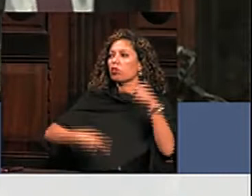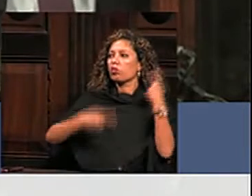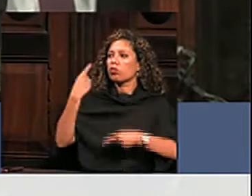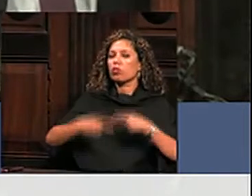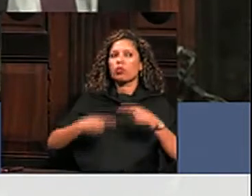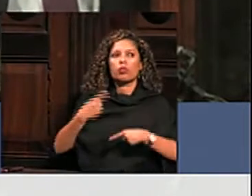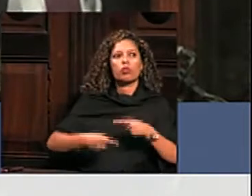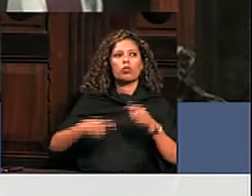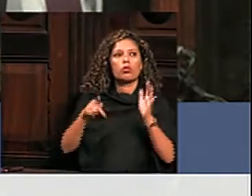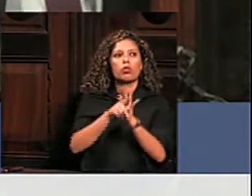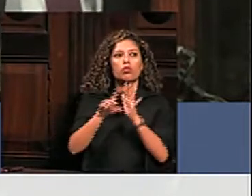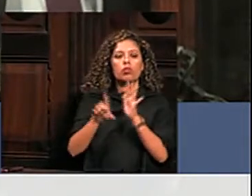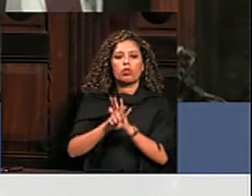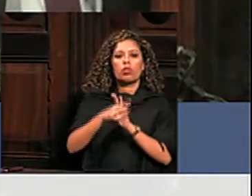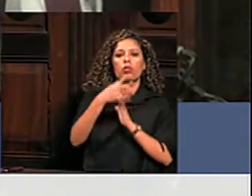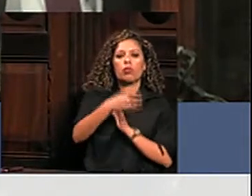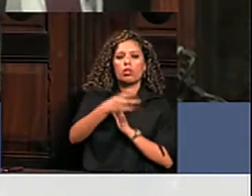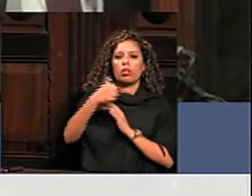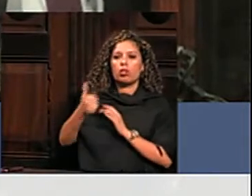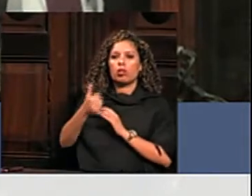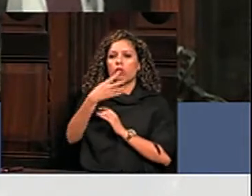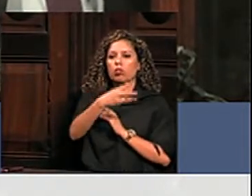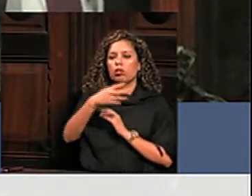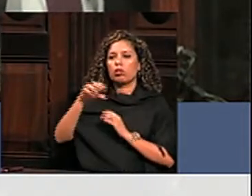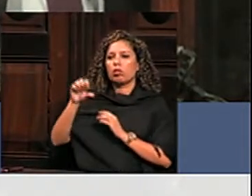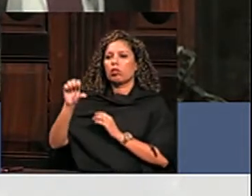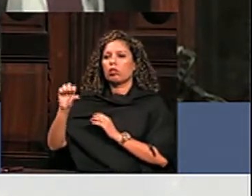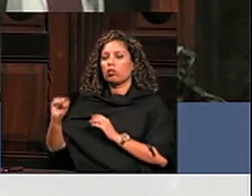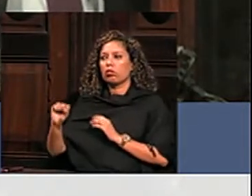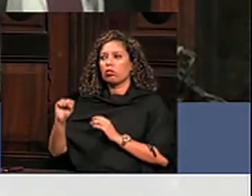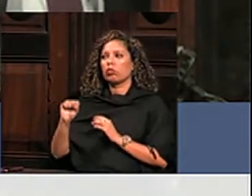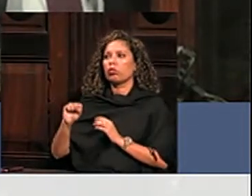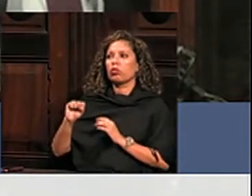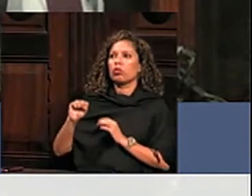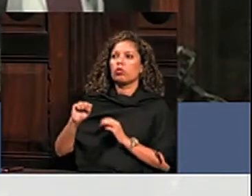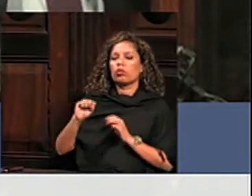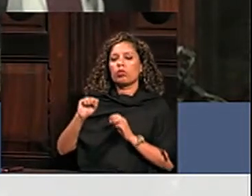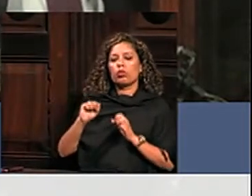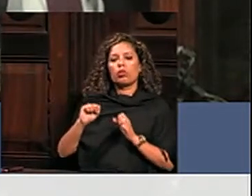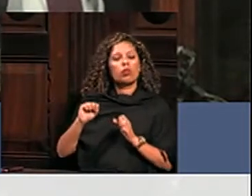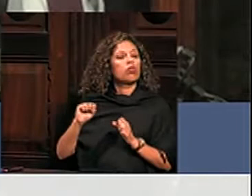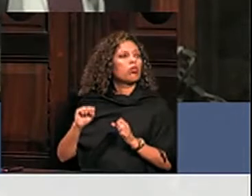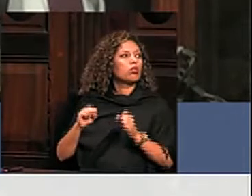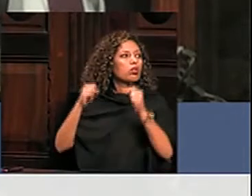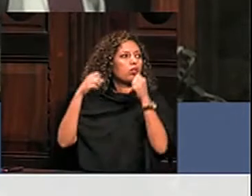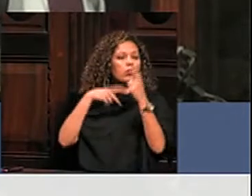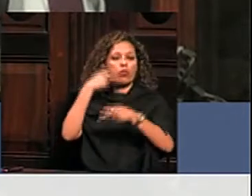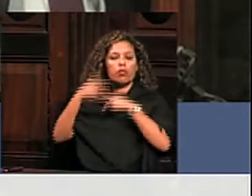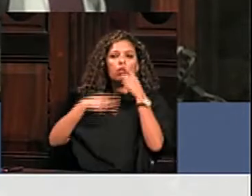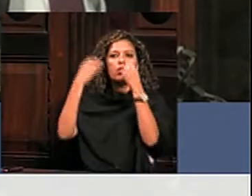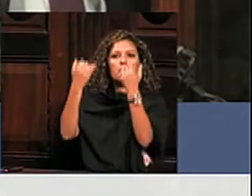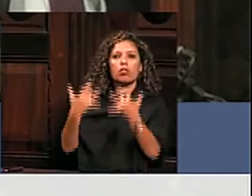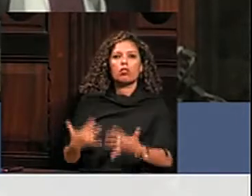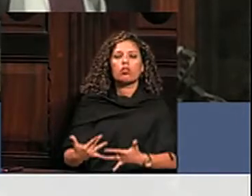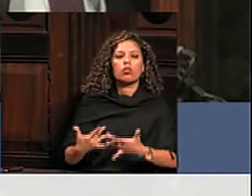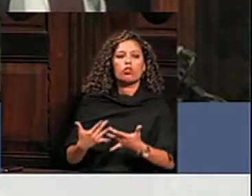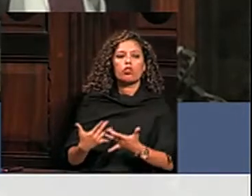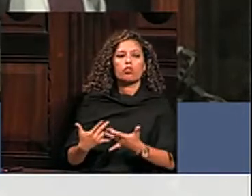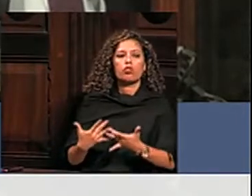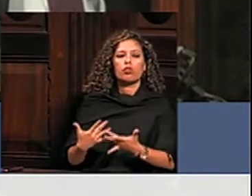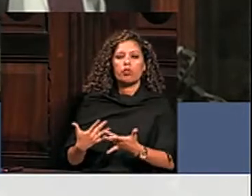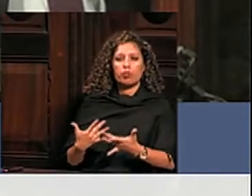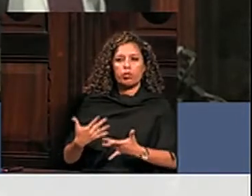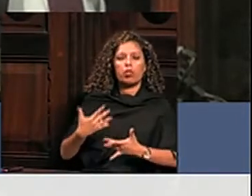lei 41-42-2018, de autoria do Poder Executivo, mensagem 22-2018, que dá nova redação à linha A do